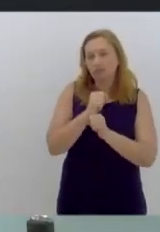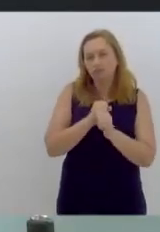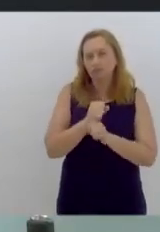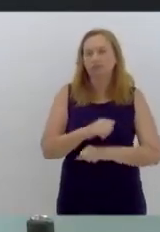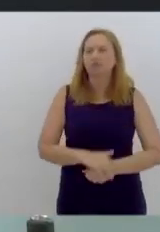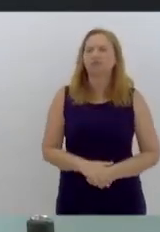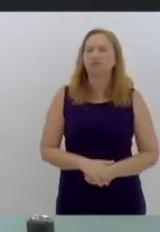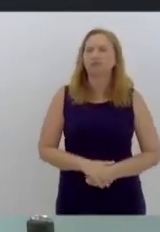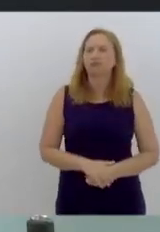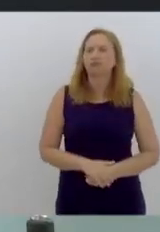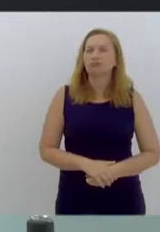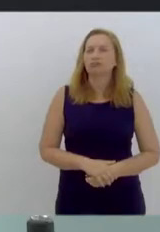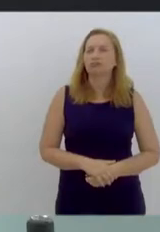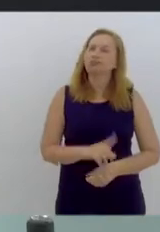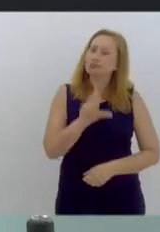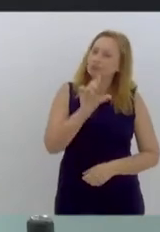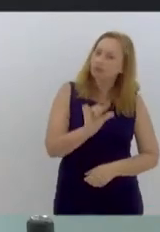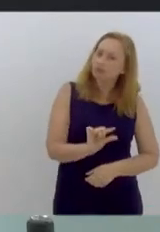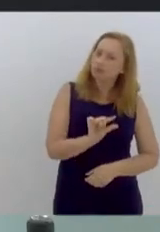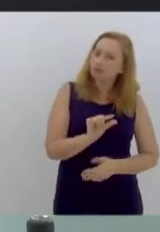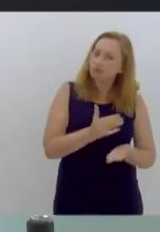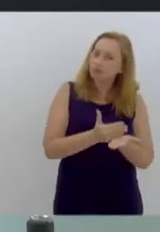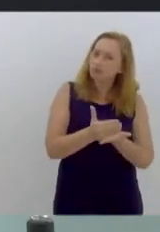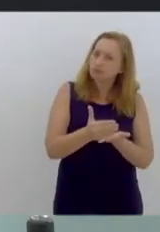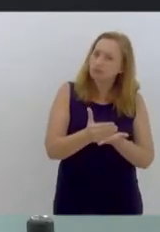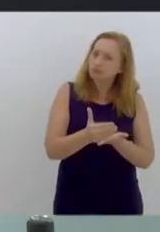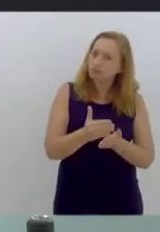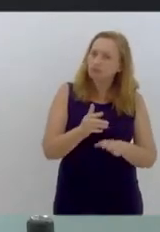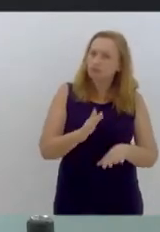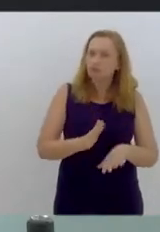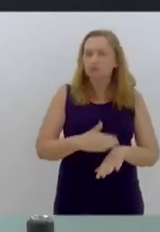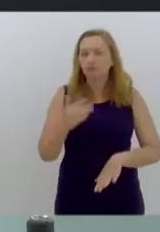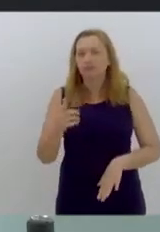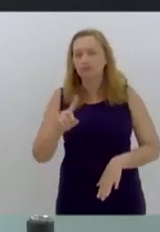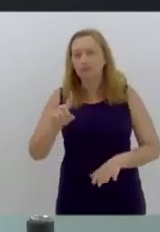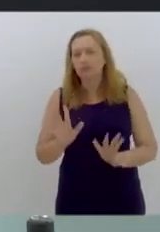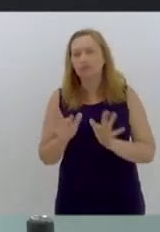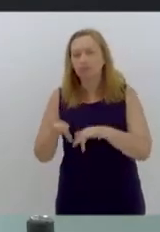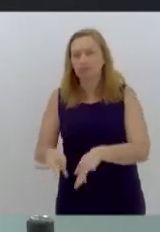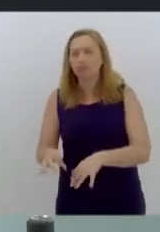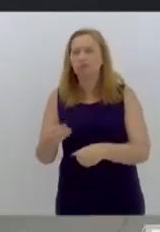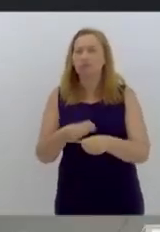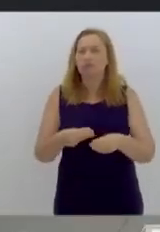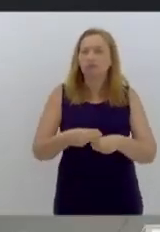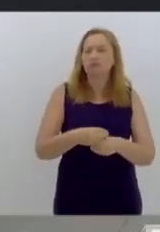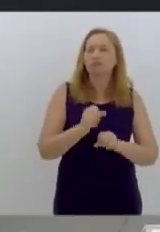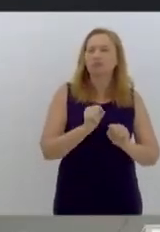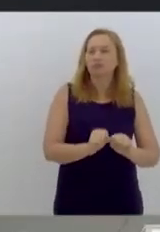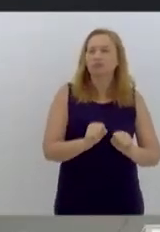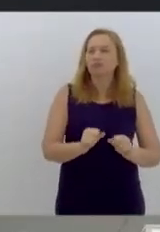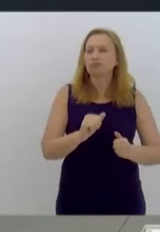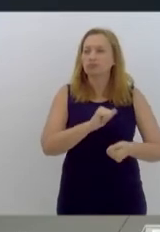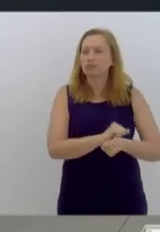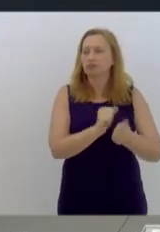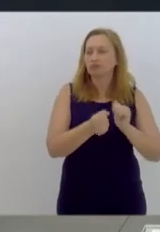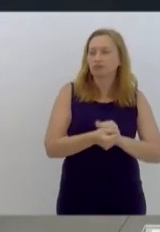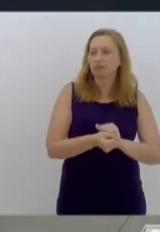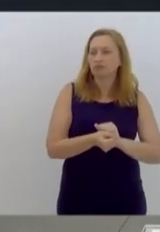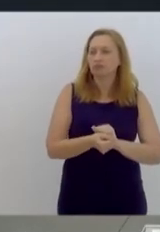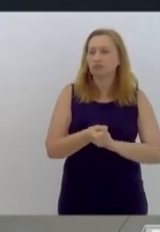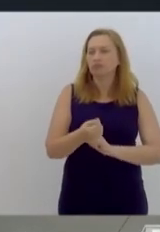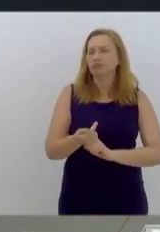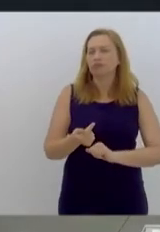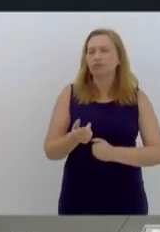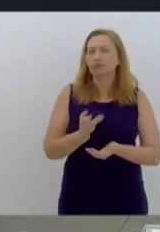progressiva, menor no início e maior ao final, para que os municípios também possam se adequar e remanejar